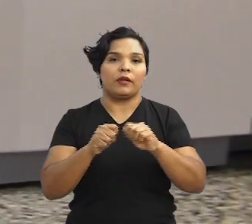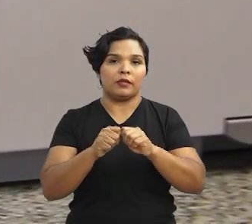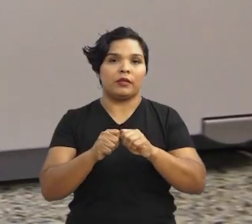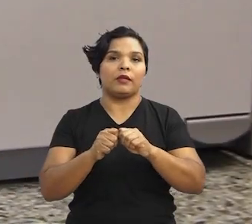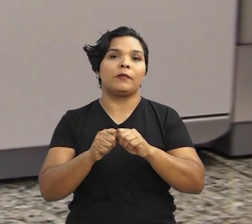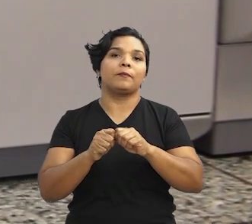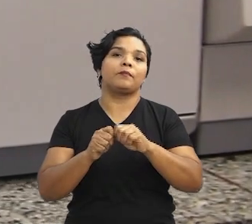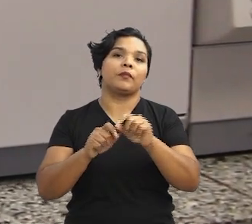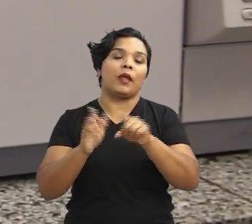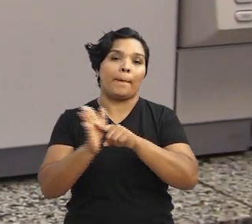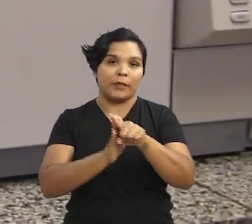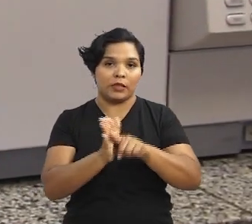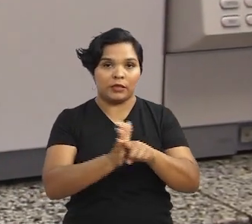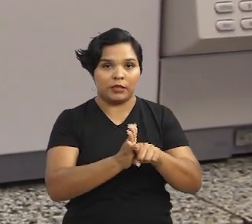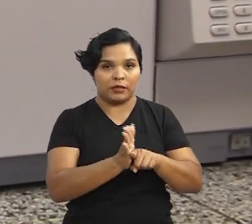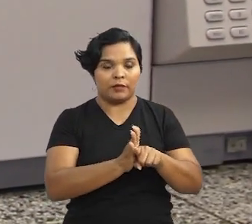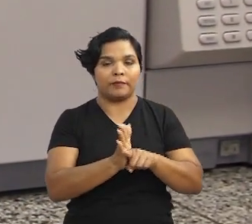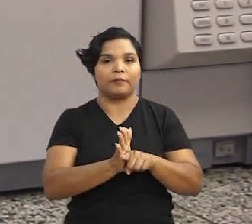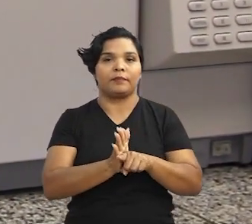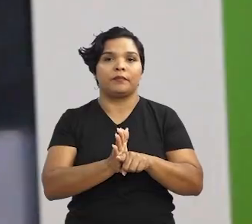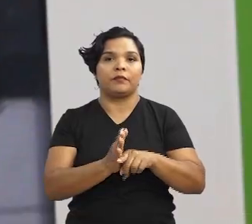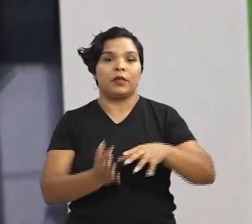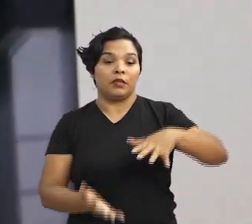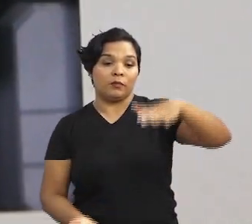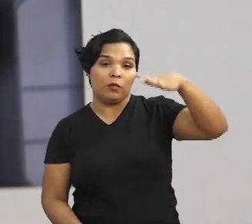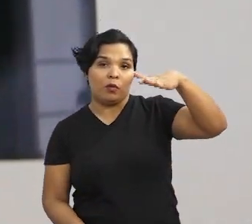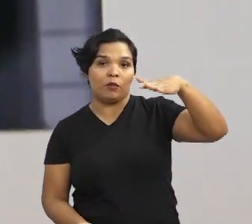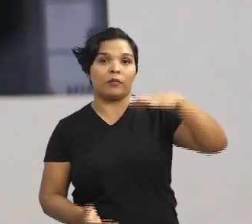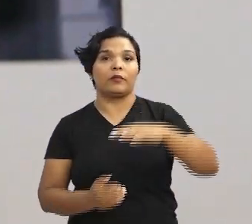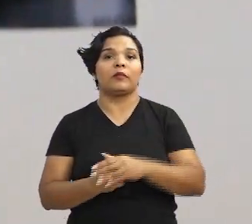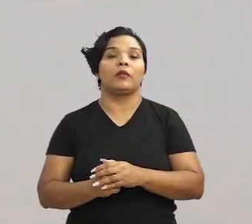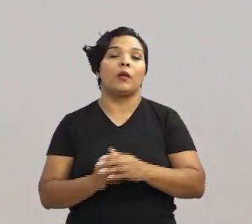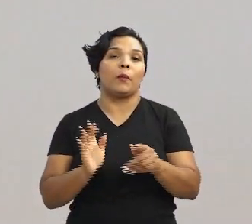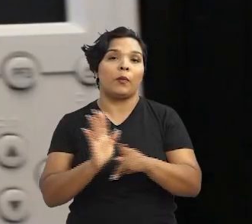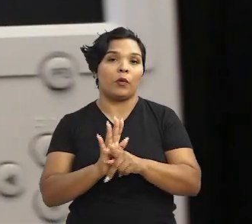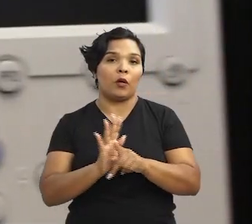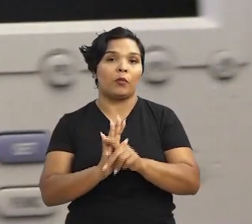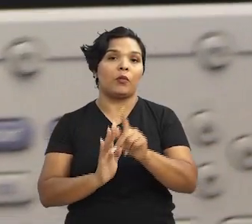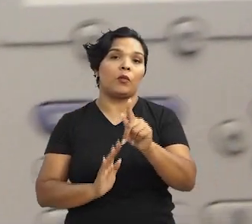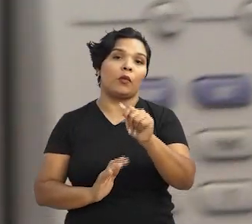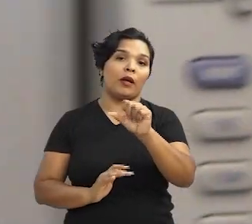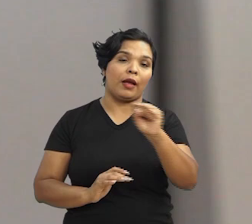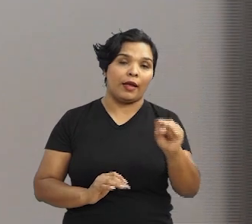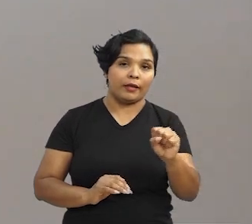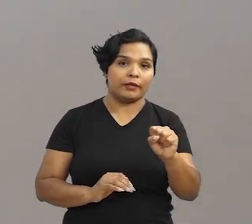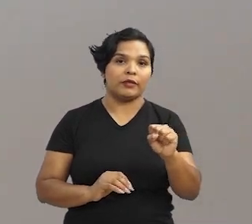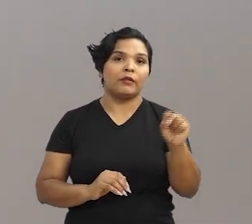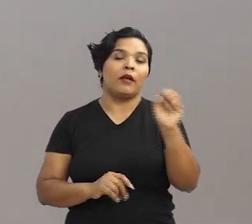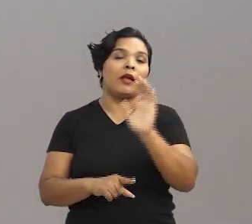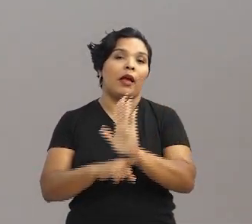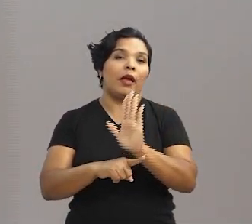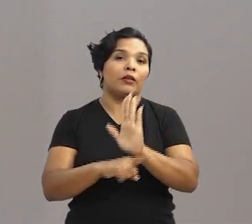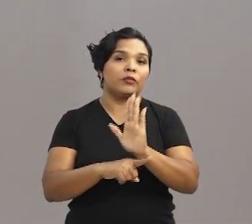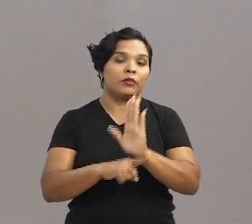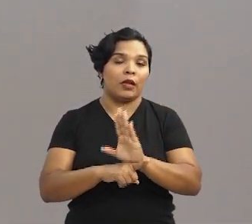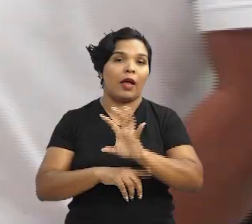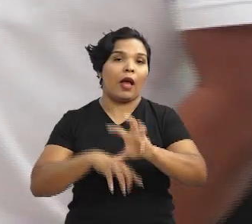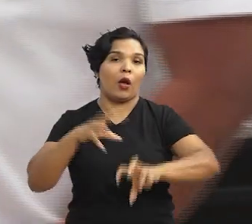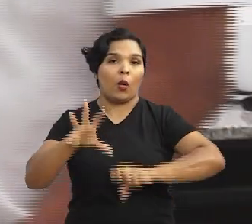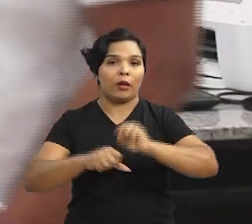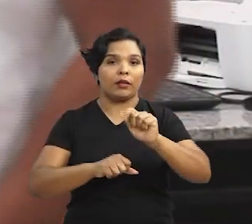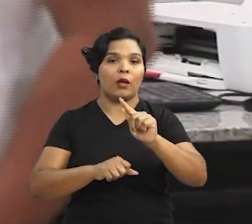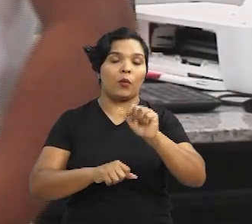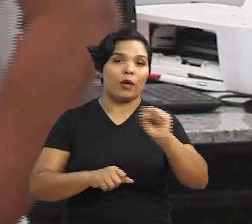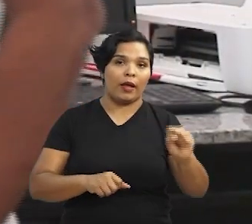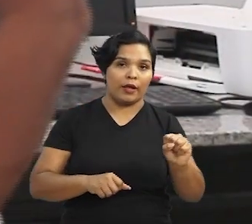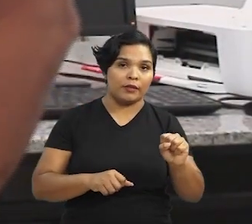no cromatógrafo. Isso é um cromatógrafo de gás, um cromatógrafo gasoso, né? E no nosso caso ele vai servir a gente vai coletar